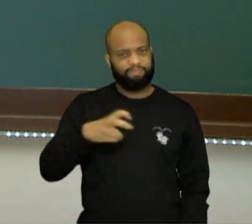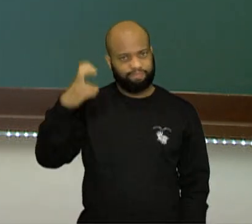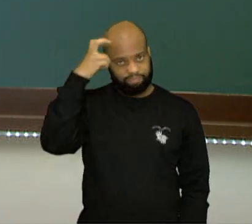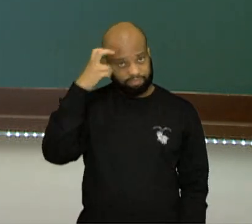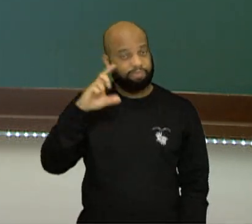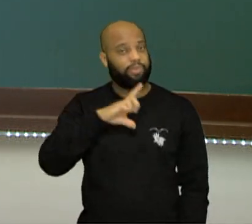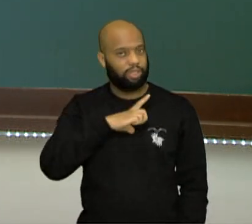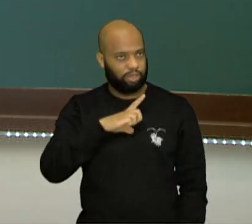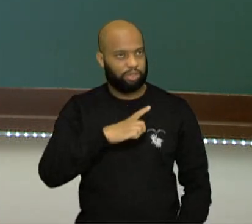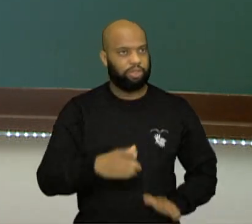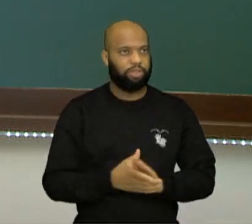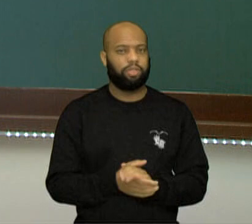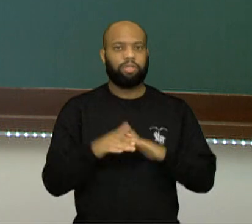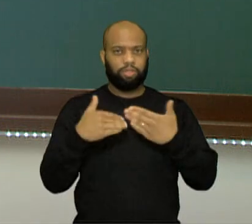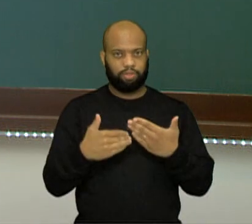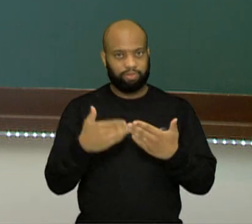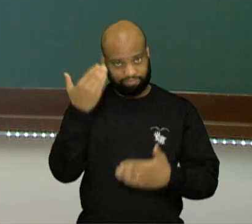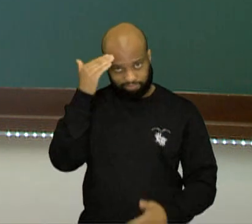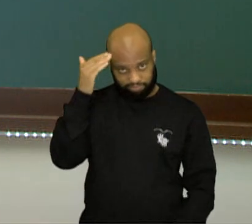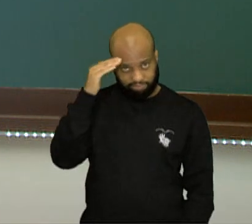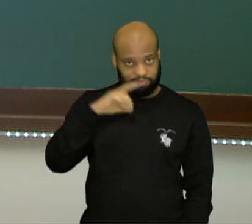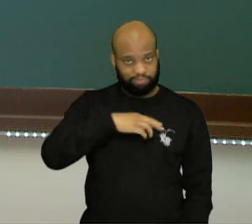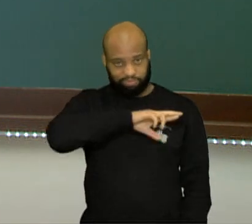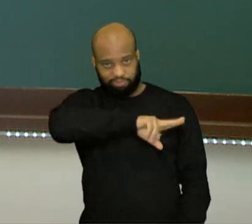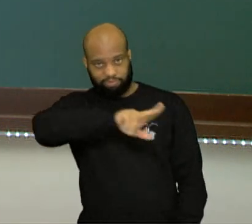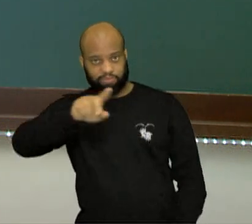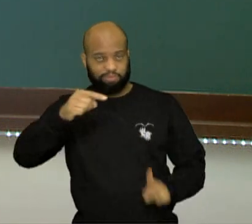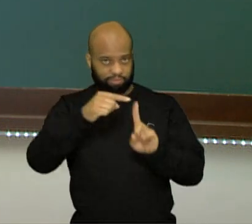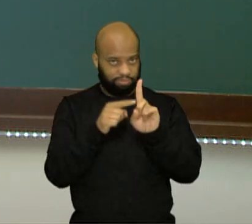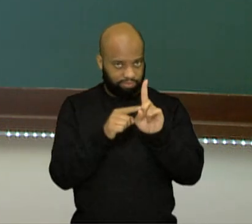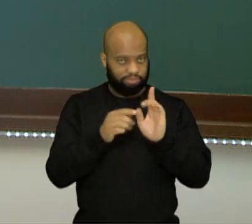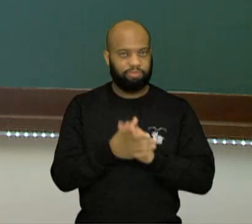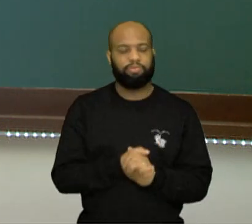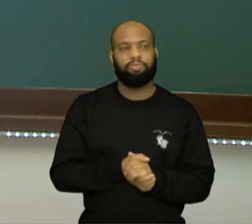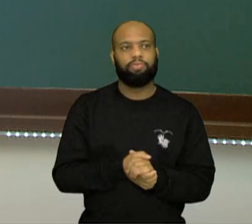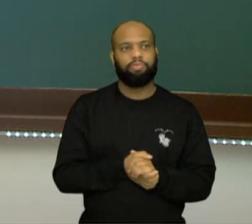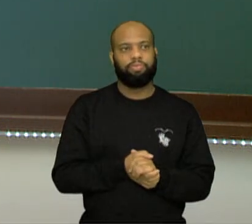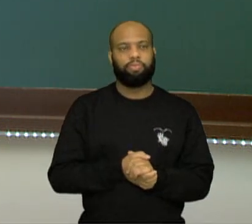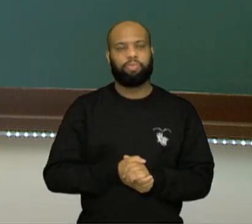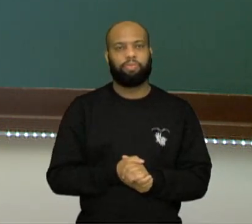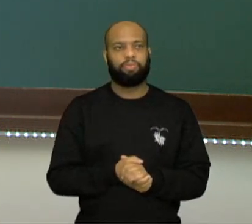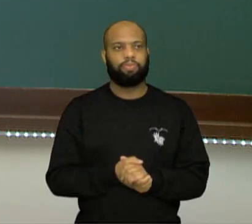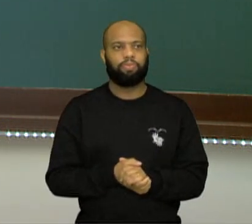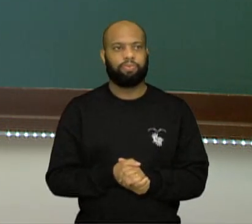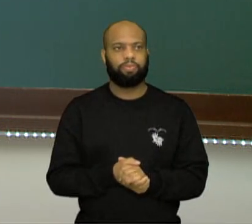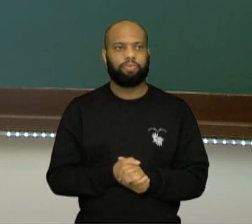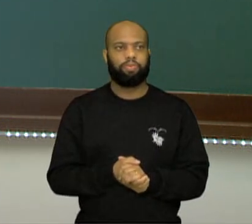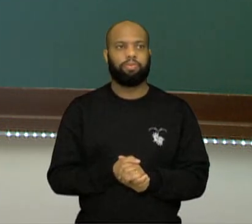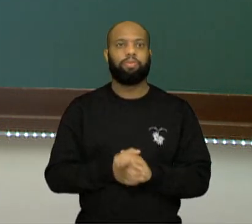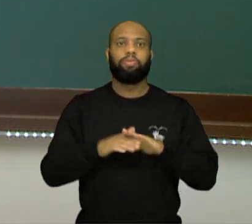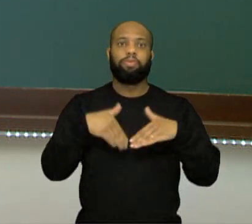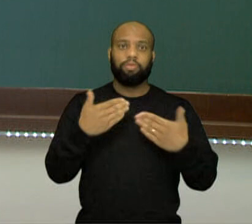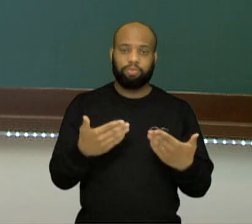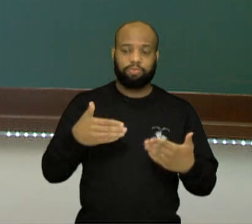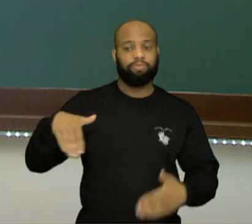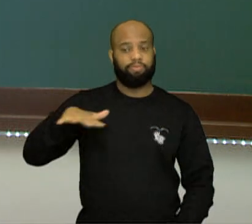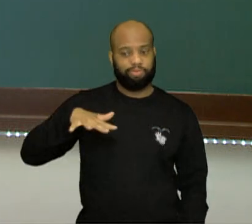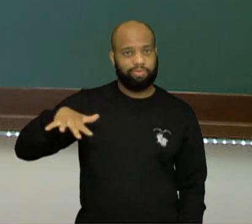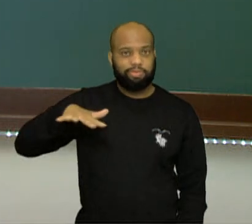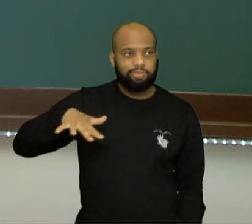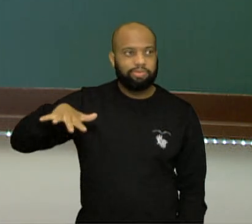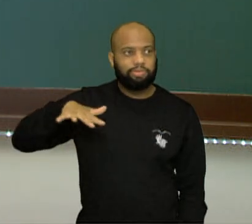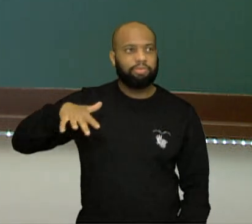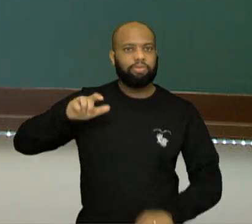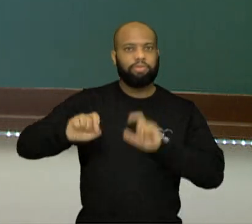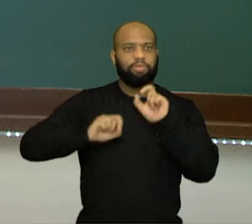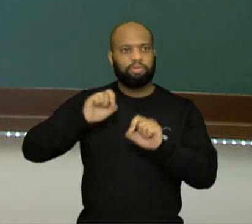temos. Temos vários tipos deles, bens ou produtos culturais. No ramo